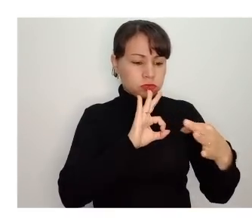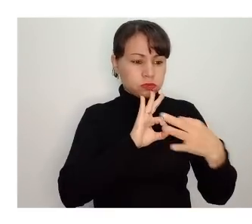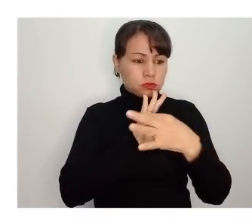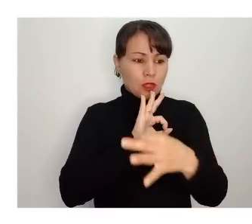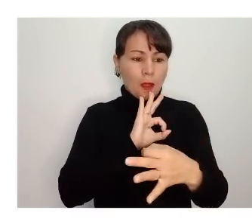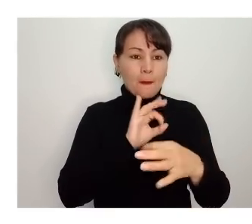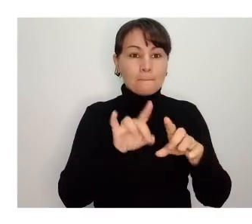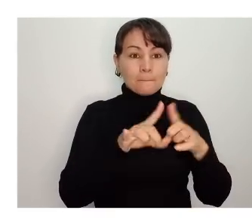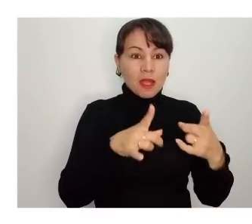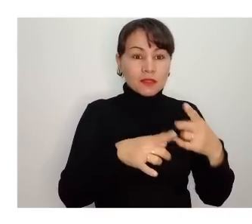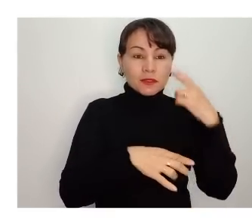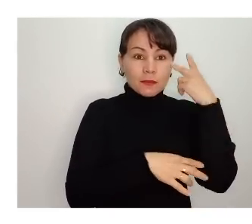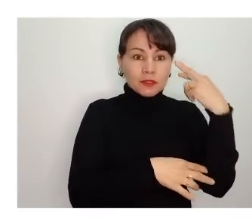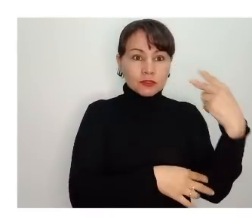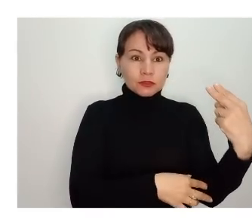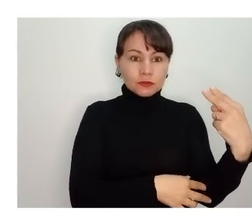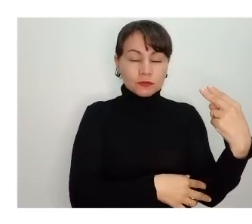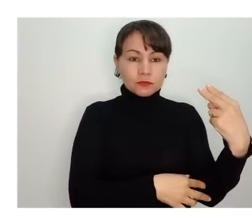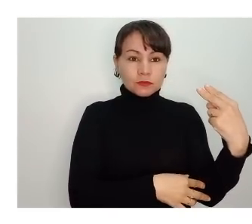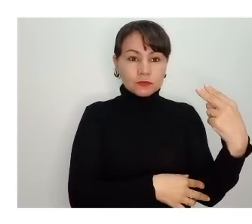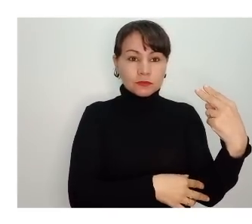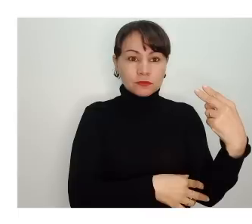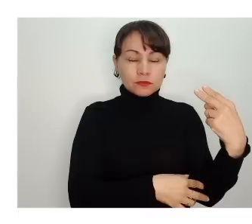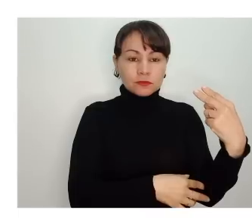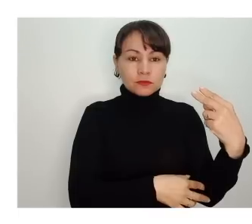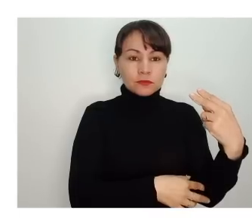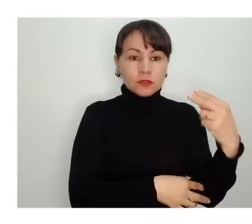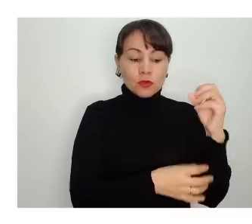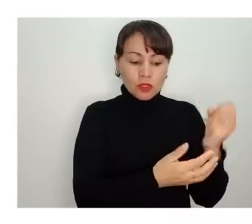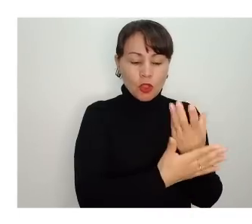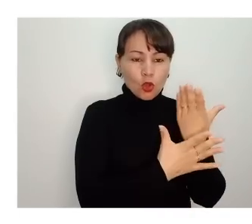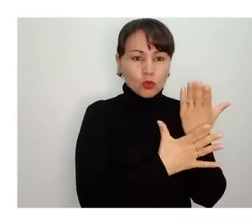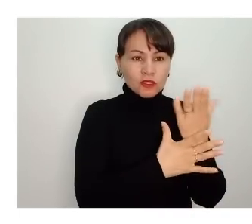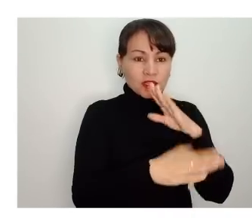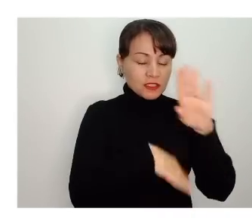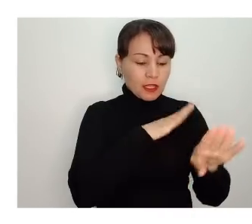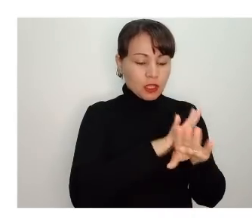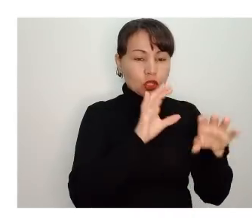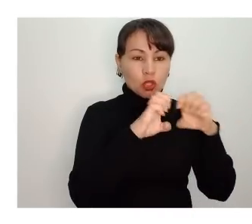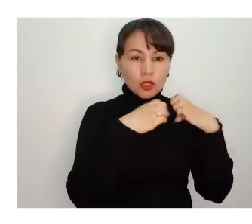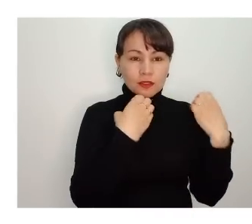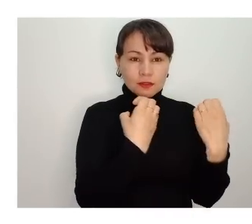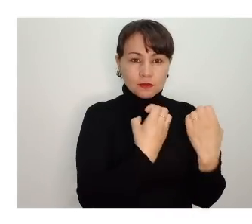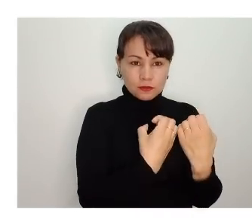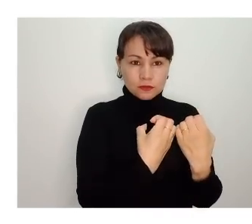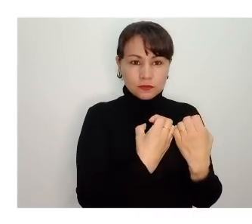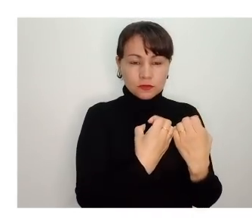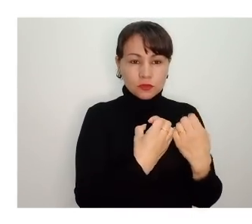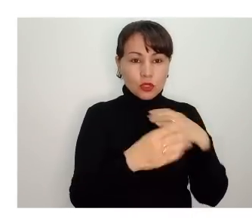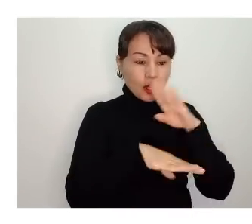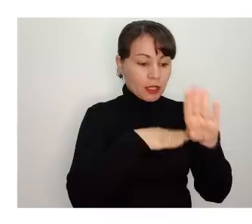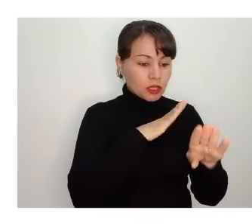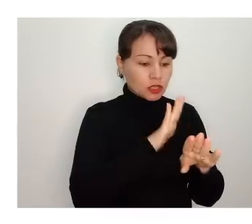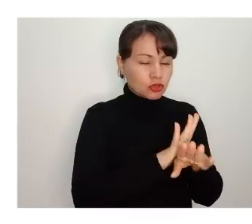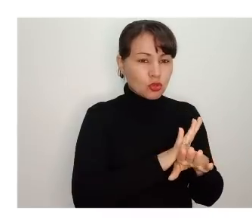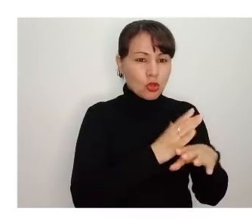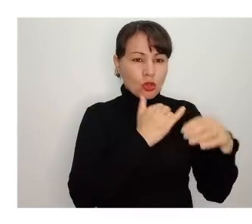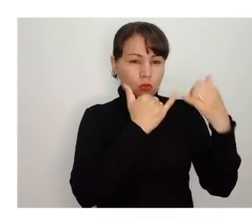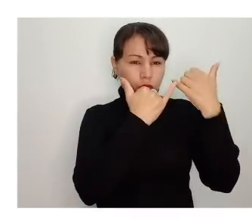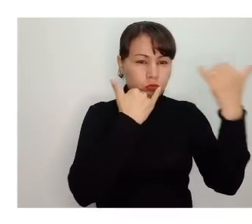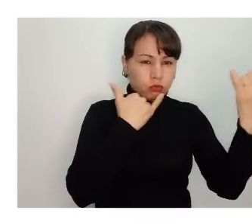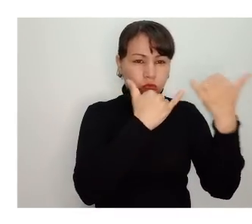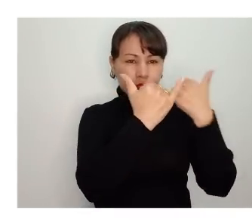sináptica, mas vocês imaginam que isso acontece em toda a estrutura, toda